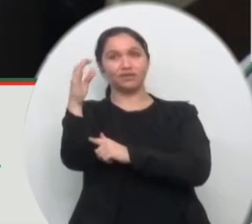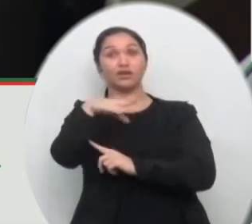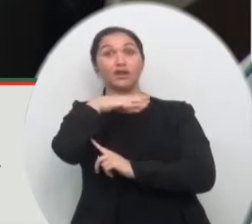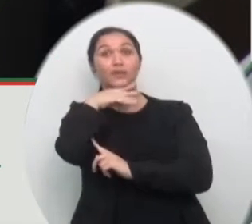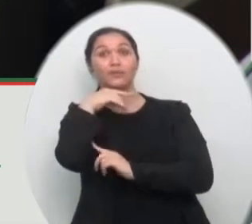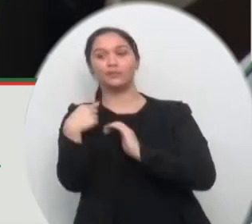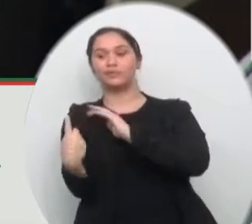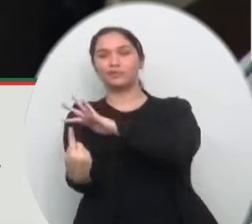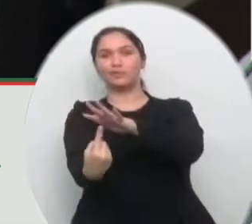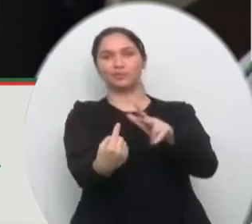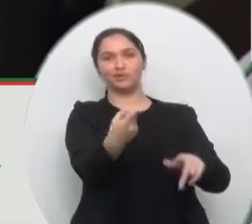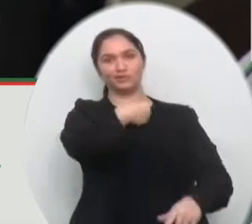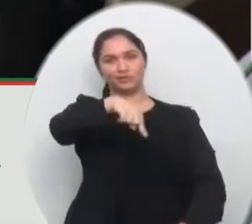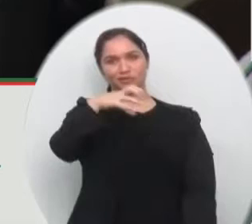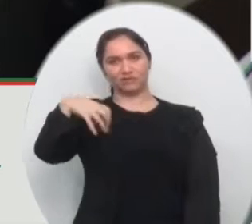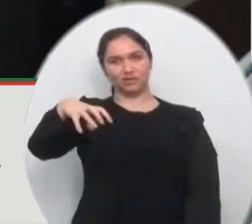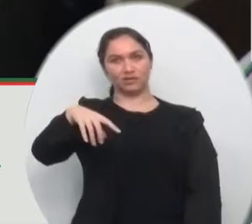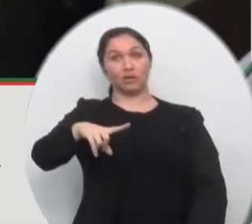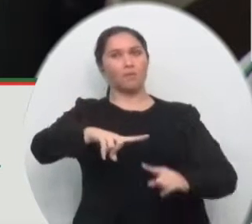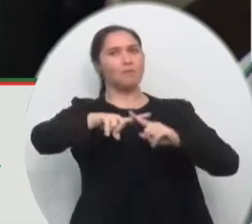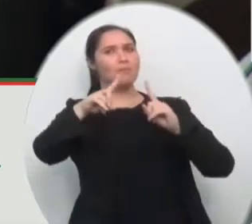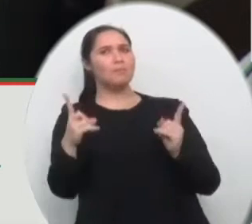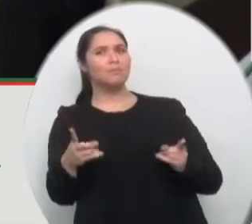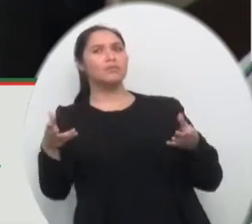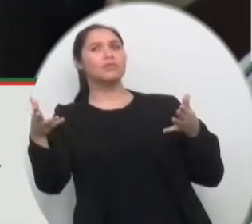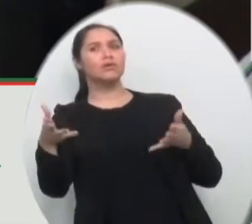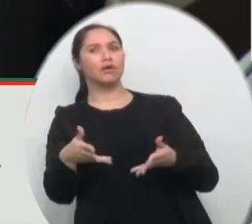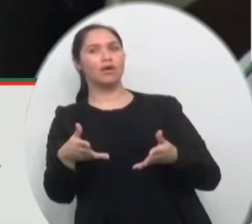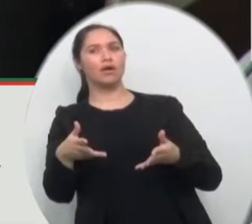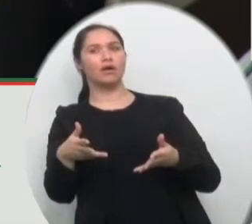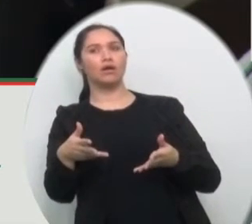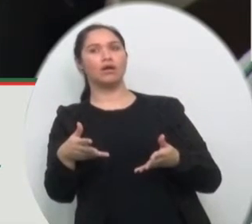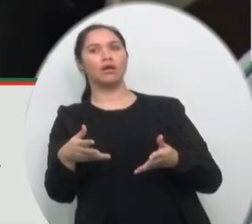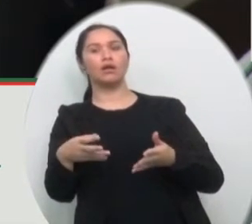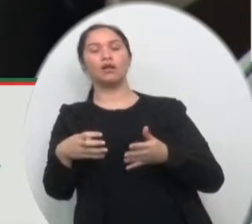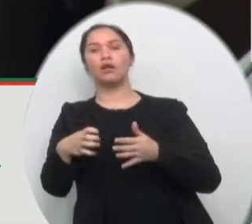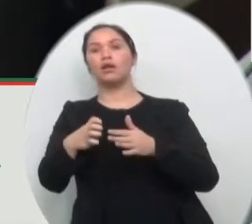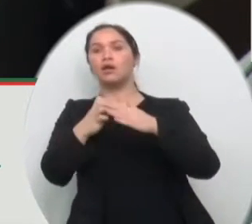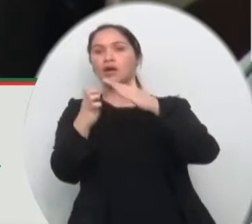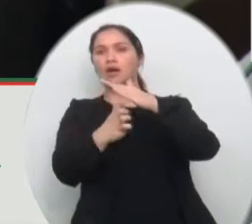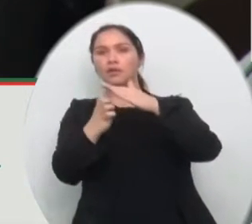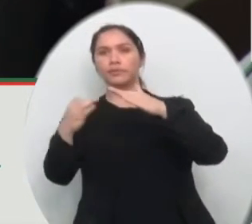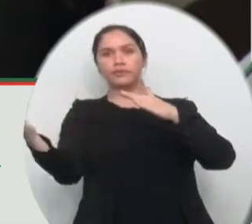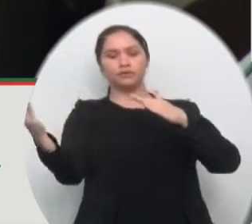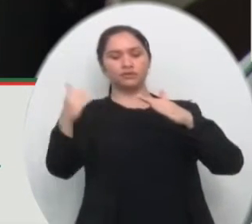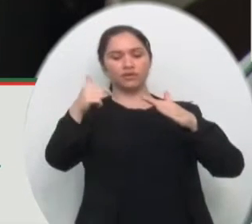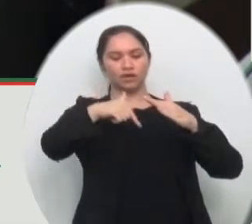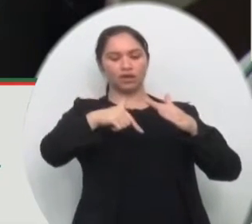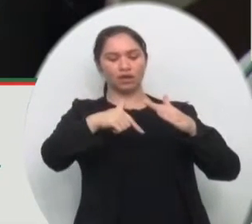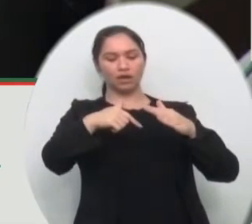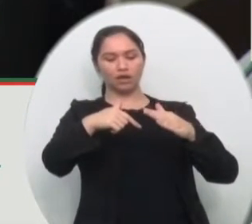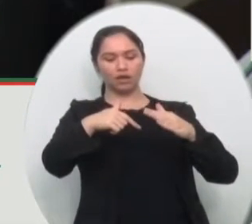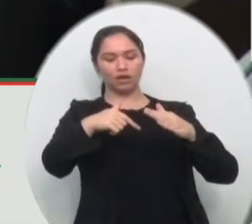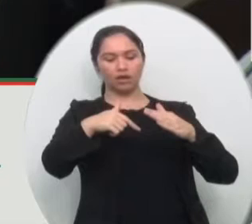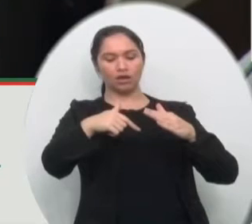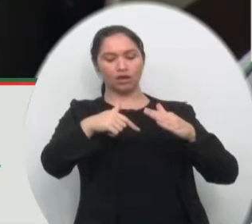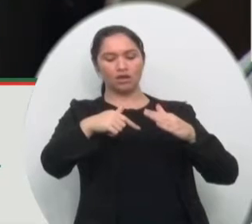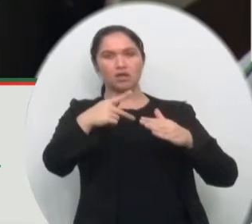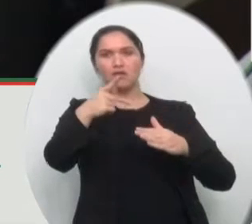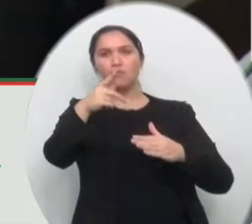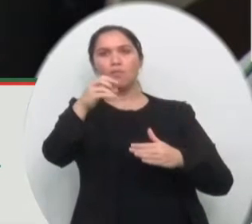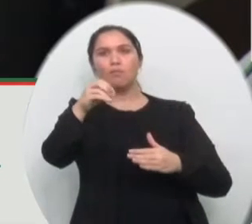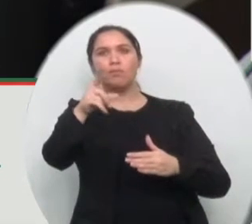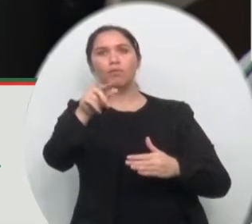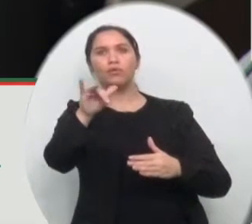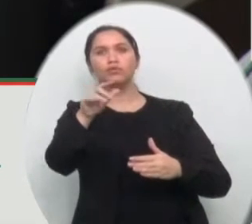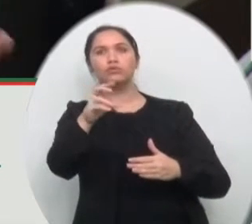quê? Uma empresa vem de fora, polui nosso meio ambiente, polui o lençol freático, polui